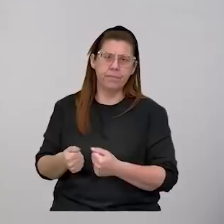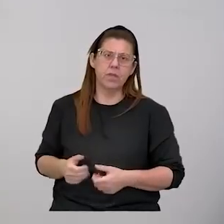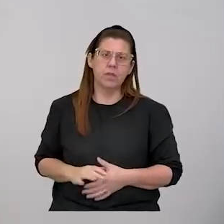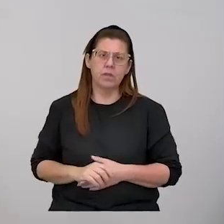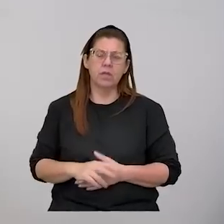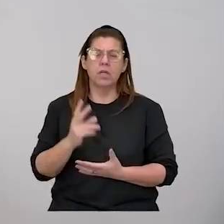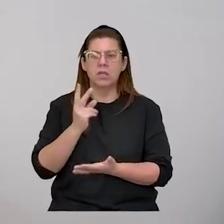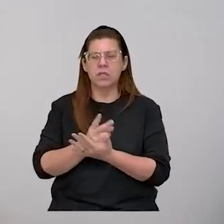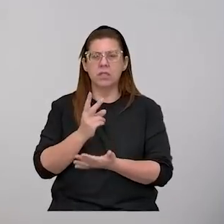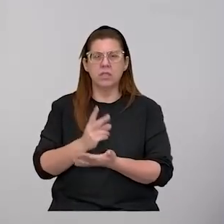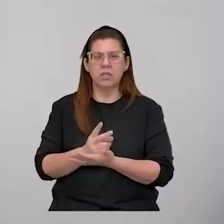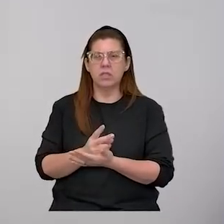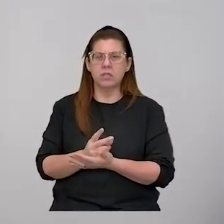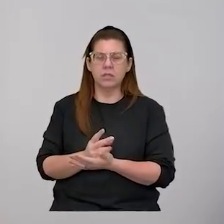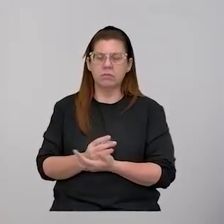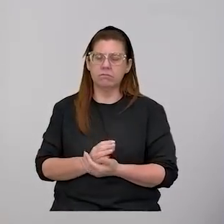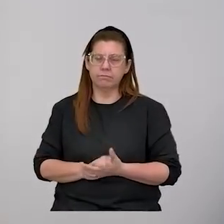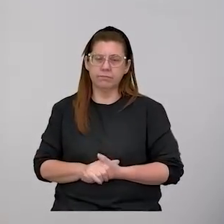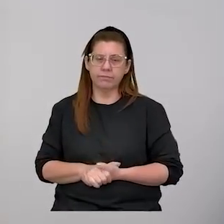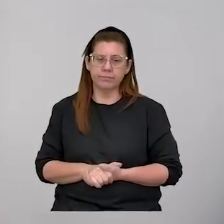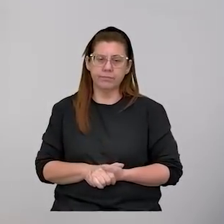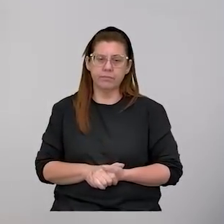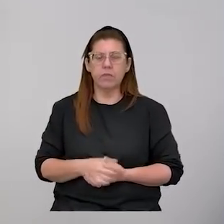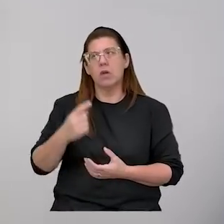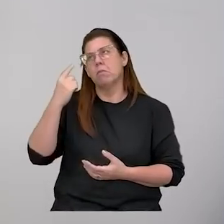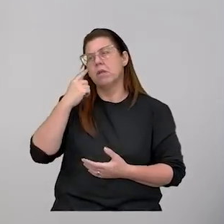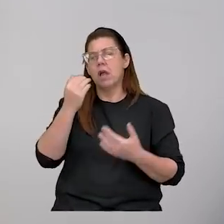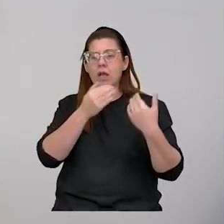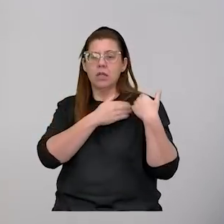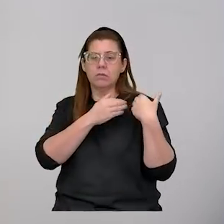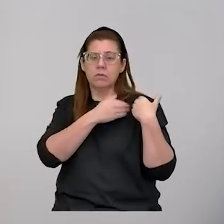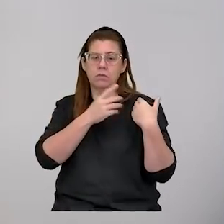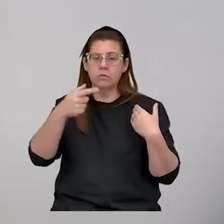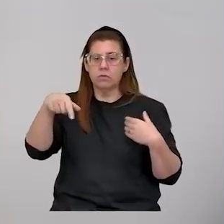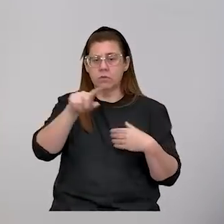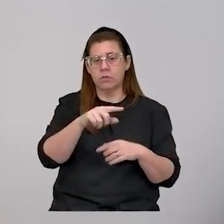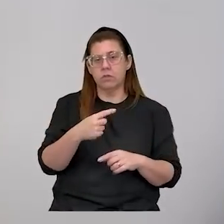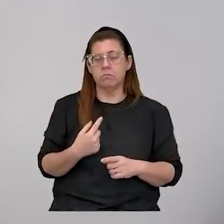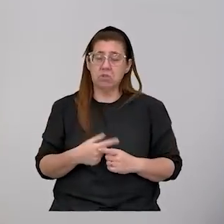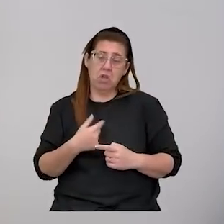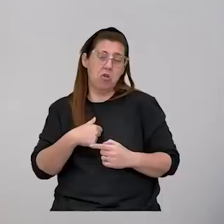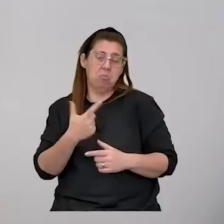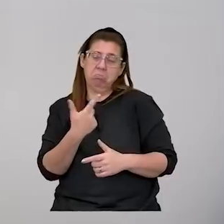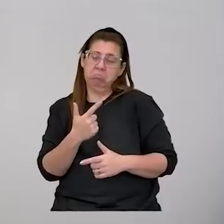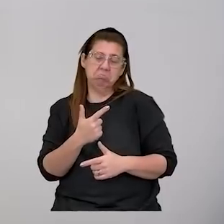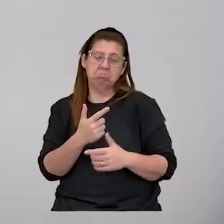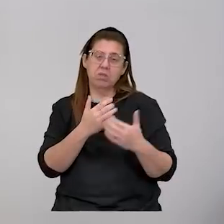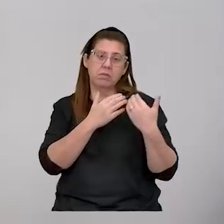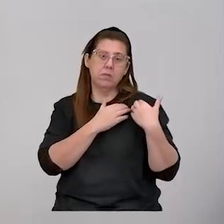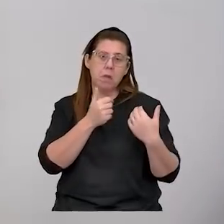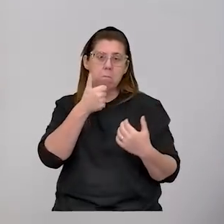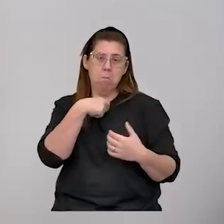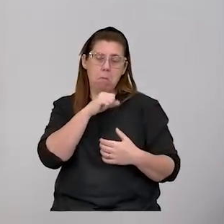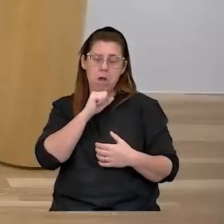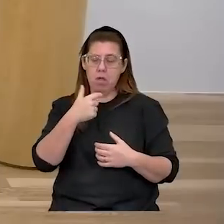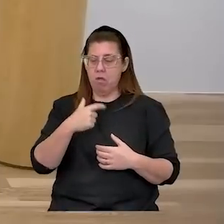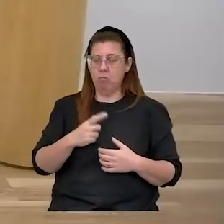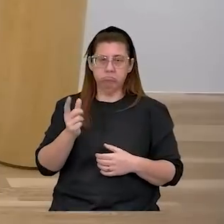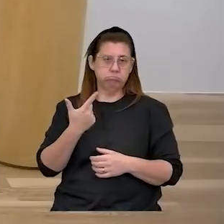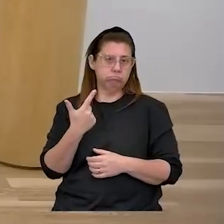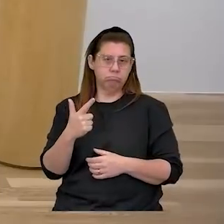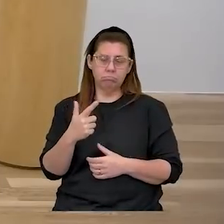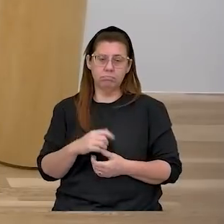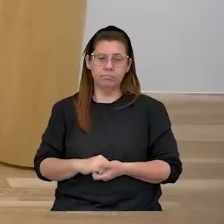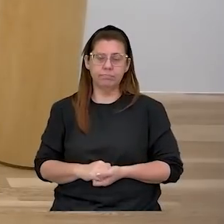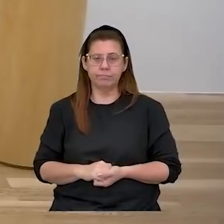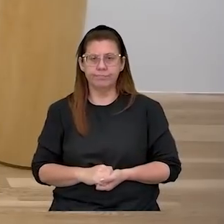mãe é sempre uma diva. Eu penso na responsabilidade de vocês, viu? Eu não tenho essa aí. A Silene pode dizer melhor